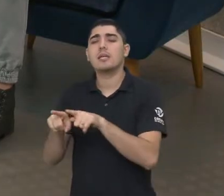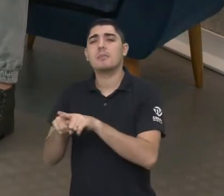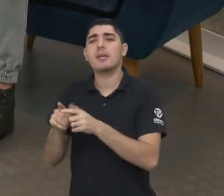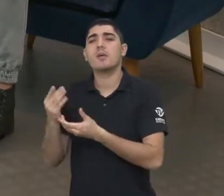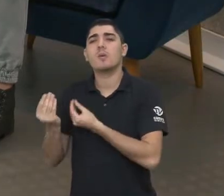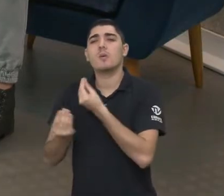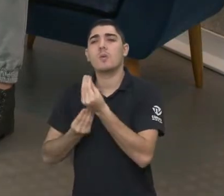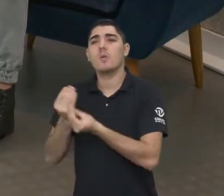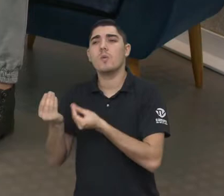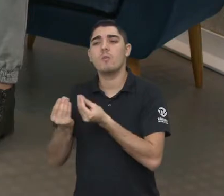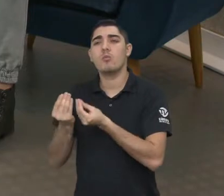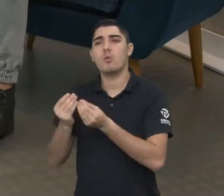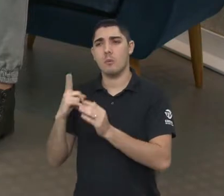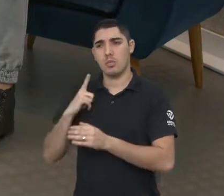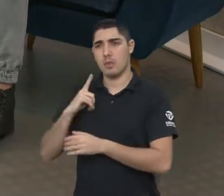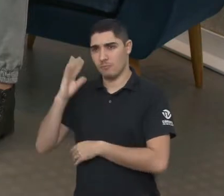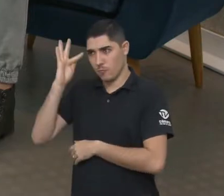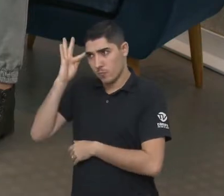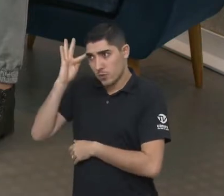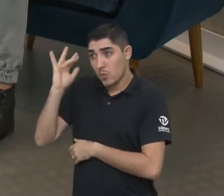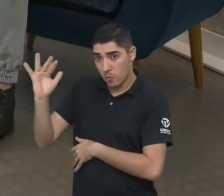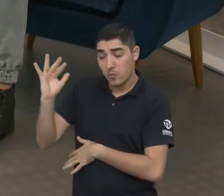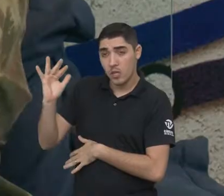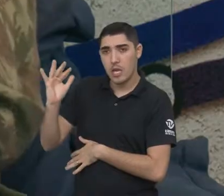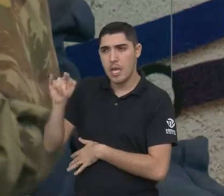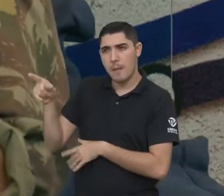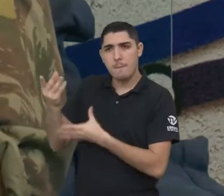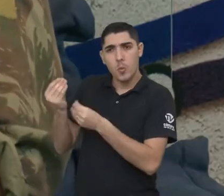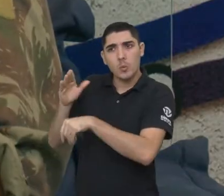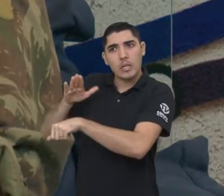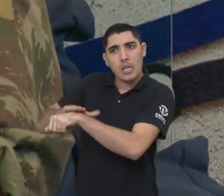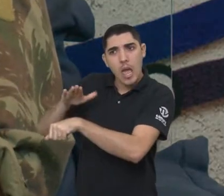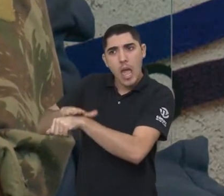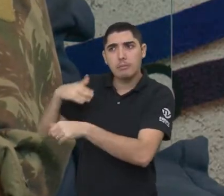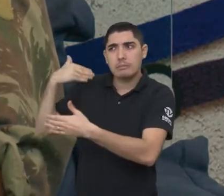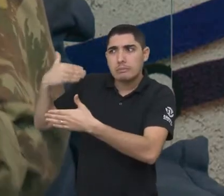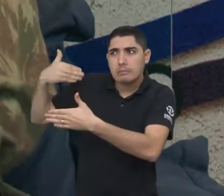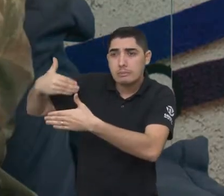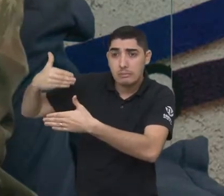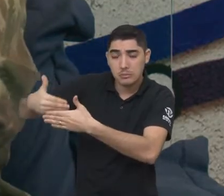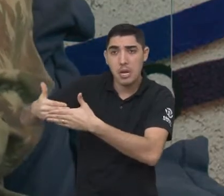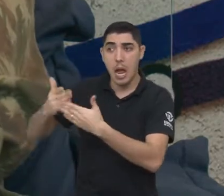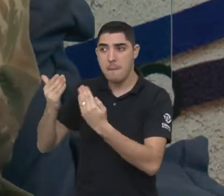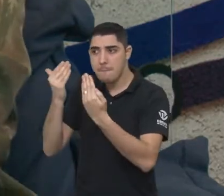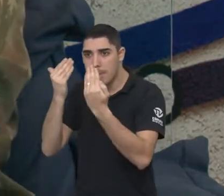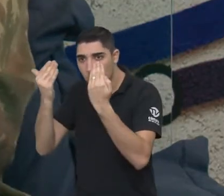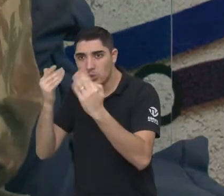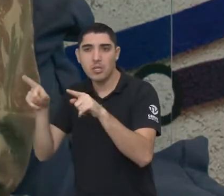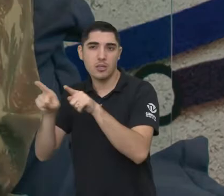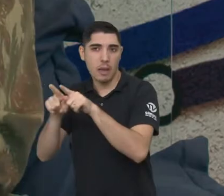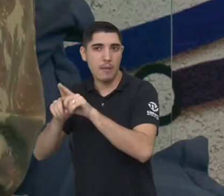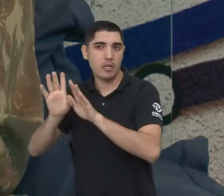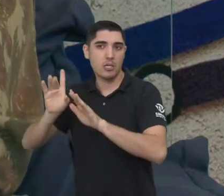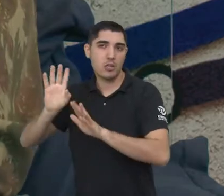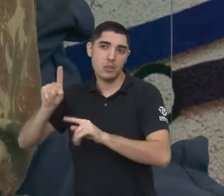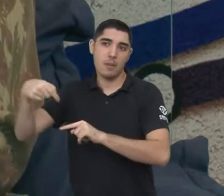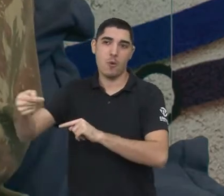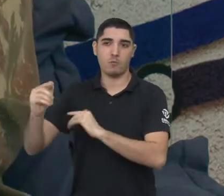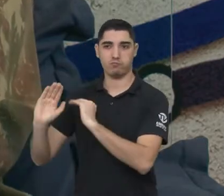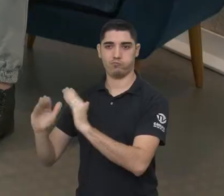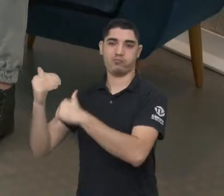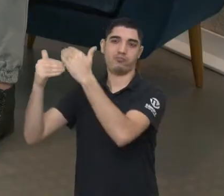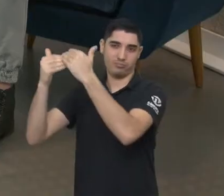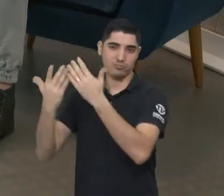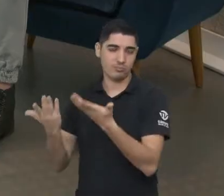ter essa questão filosófica, né? Que ela data de tanto tempo Sim. já, né? E a psicologia se desenvolveu depois disso.